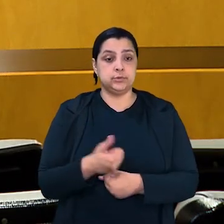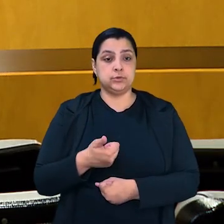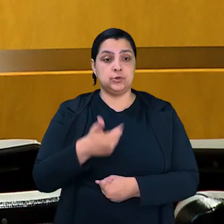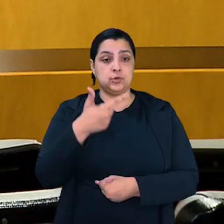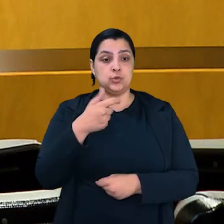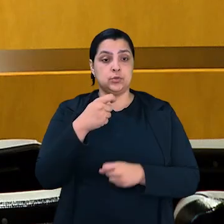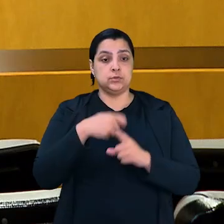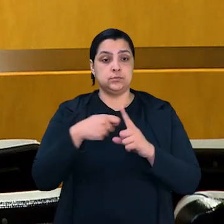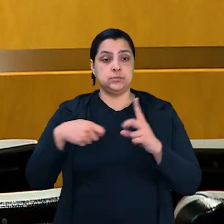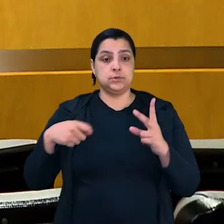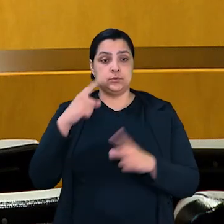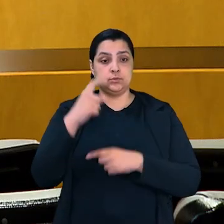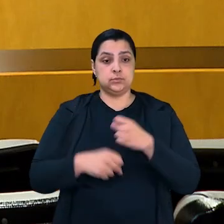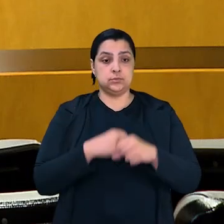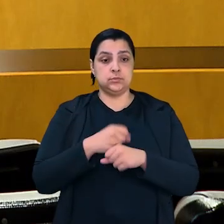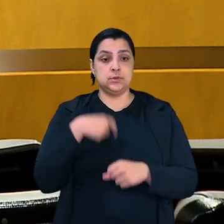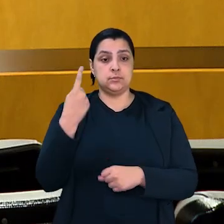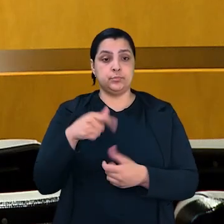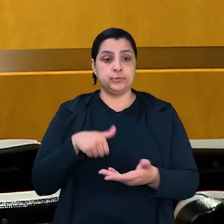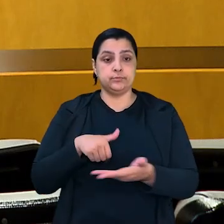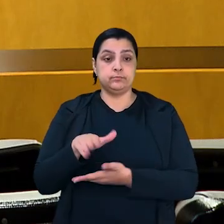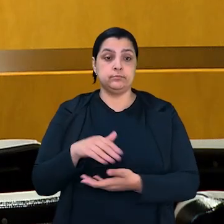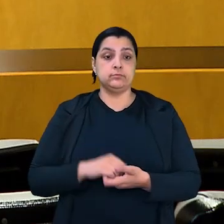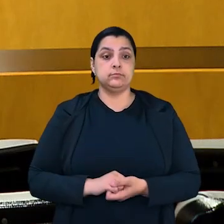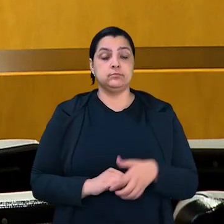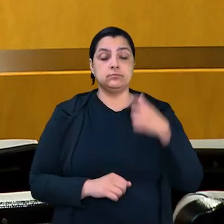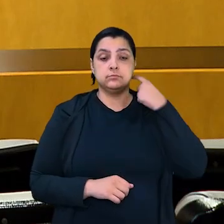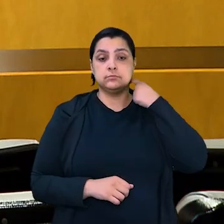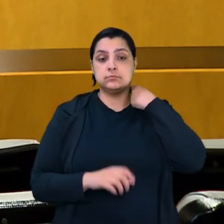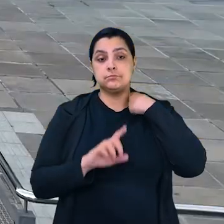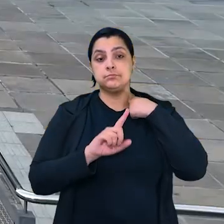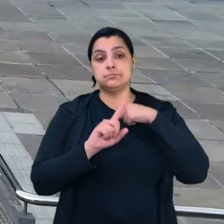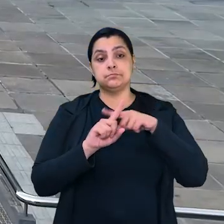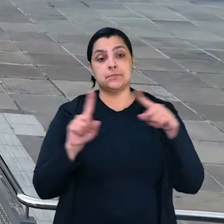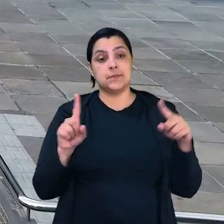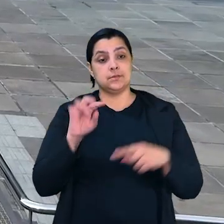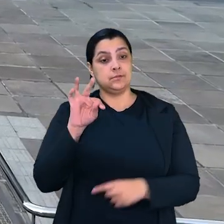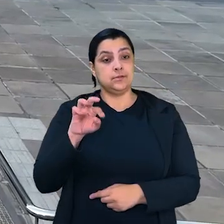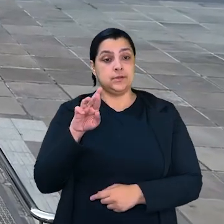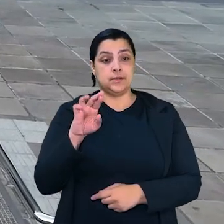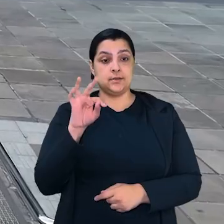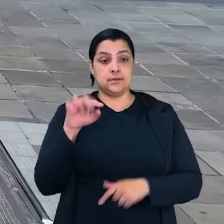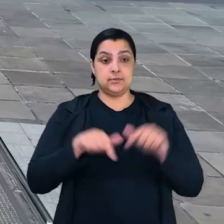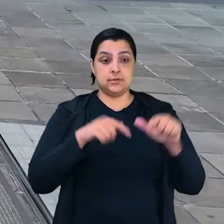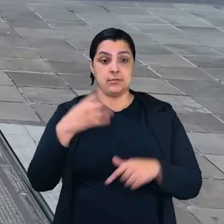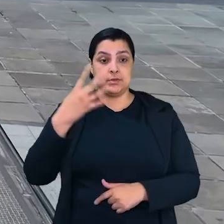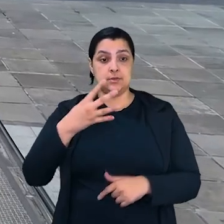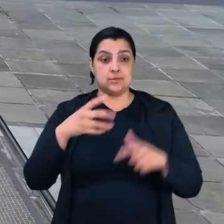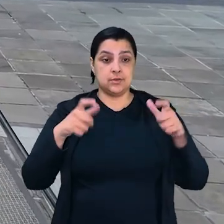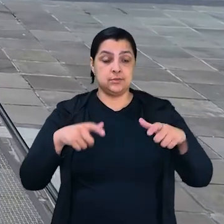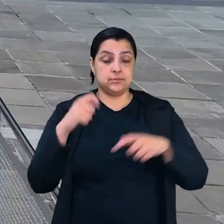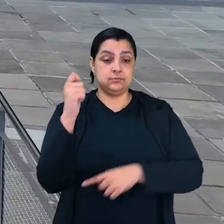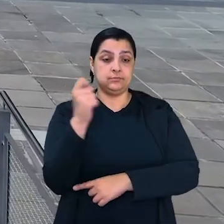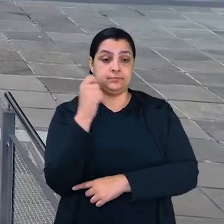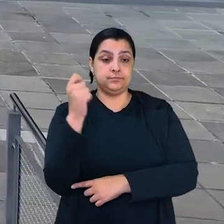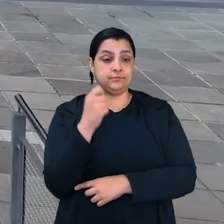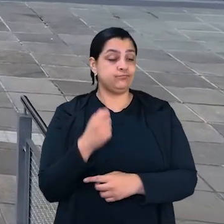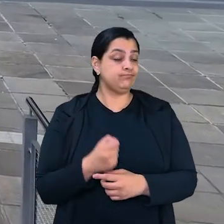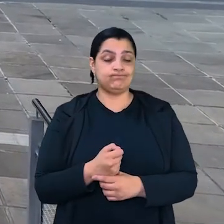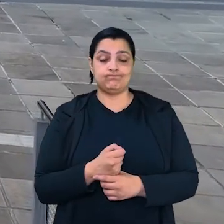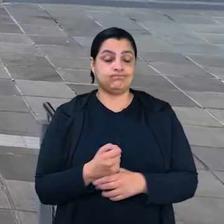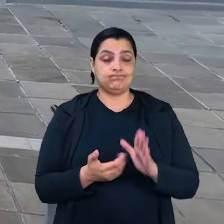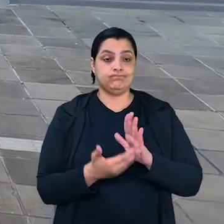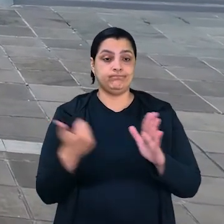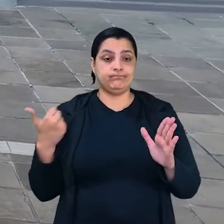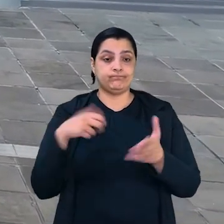relativos ao período de 12 meses após a rescisão do contrato. Mas o Tribunal Regional do Trabalho da 4ª Região, no Rio